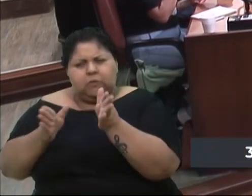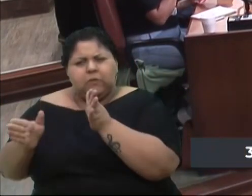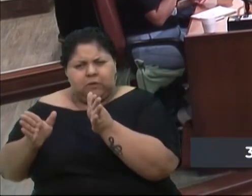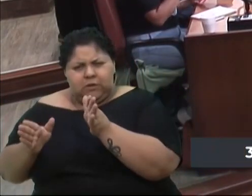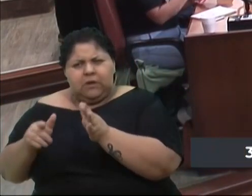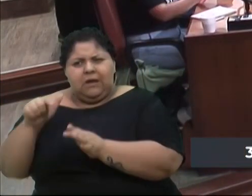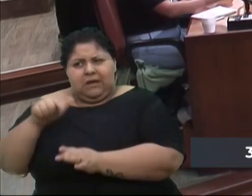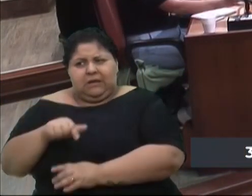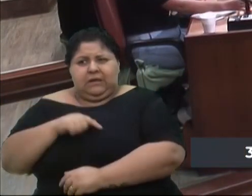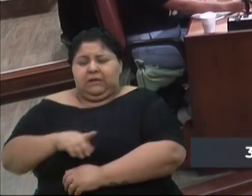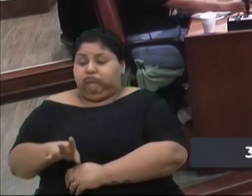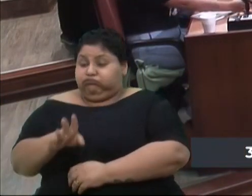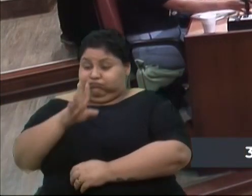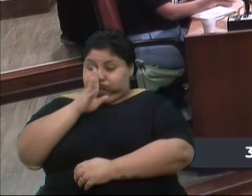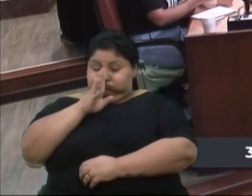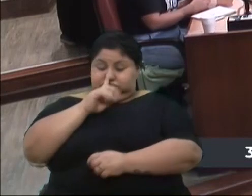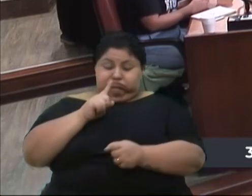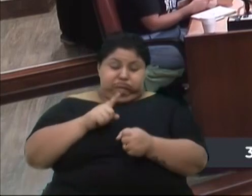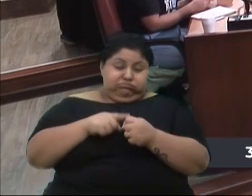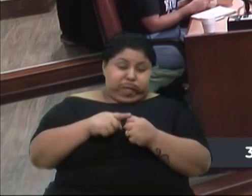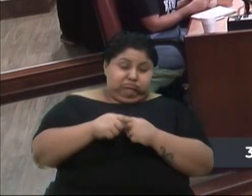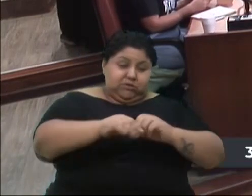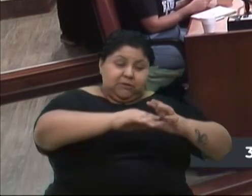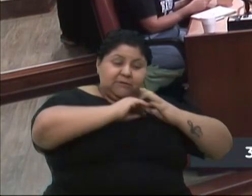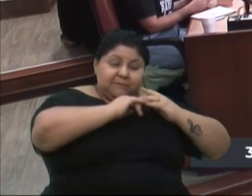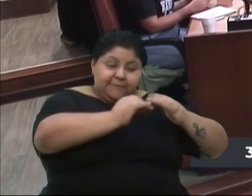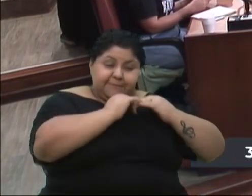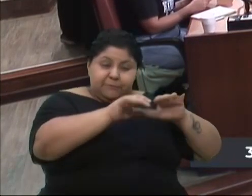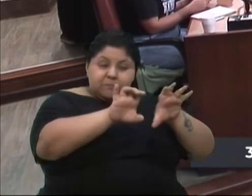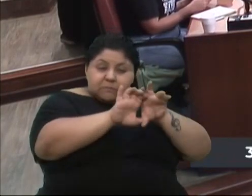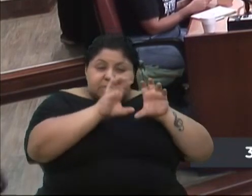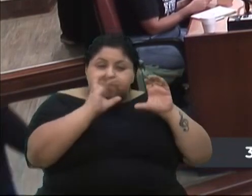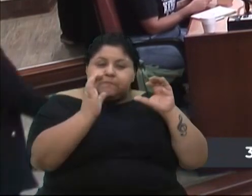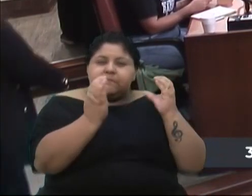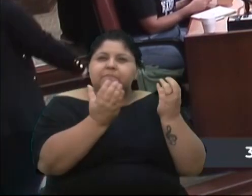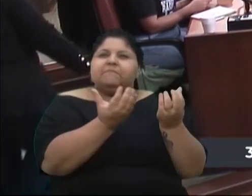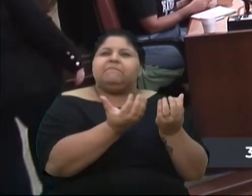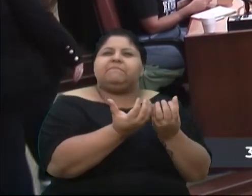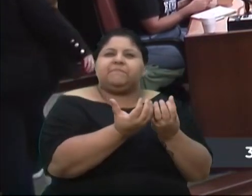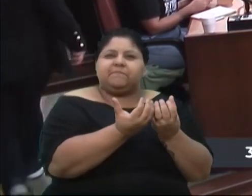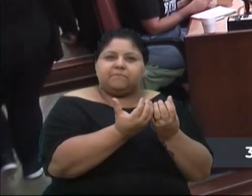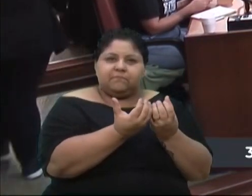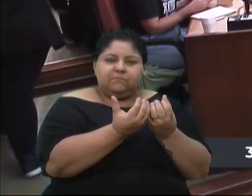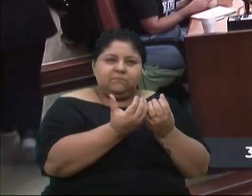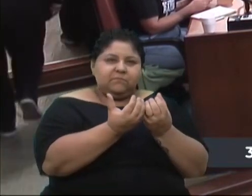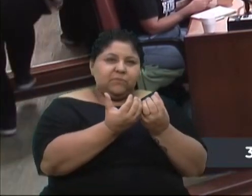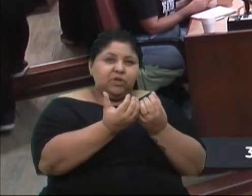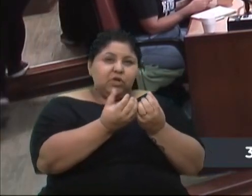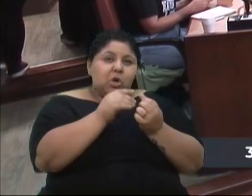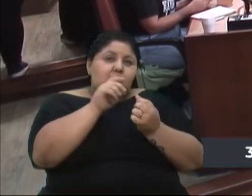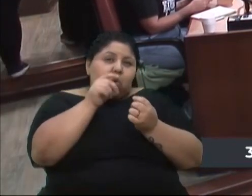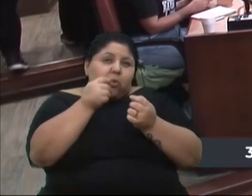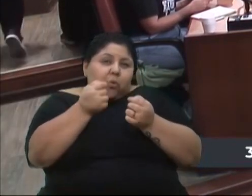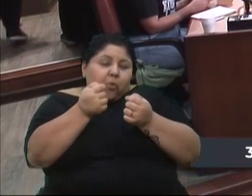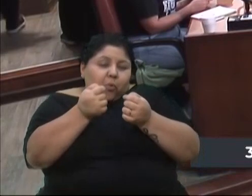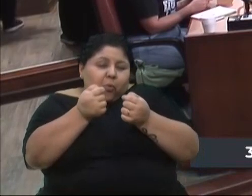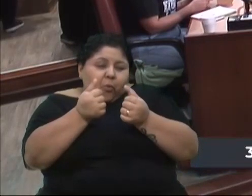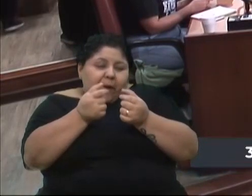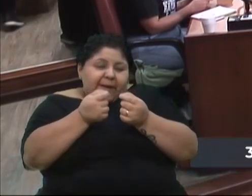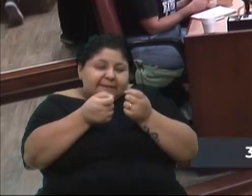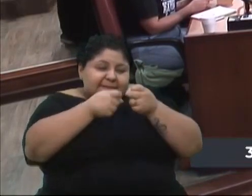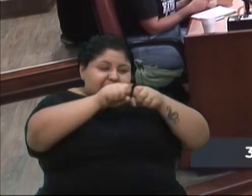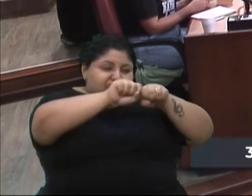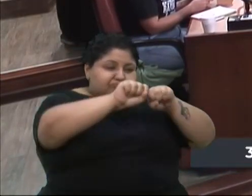realmente o movimento comunitário foi quase que destruído, né? Eu